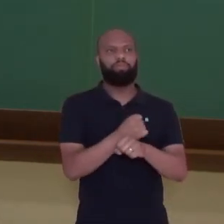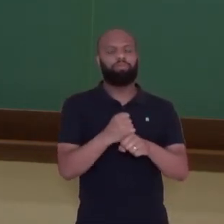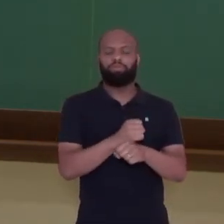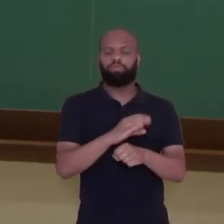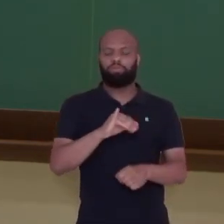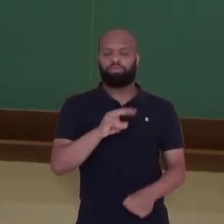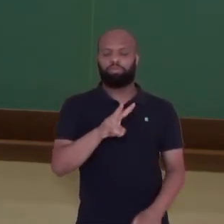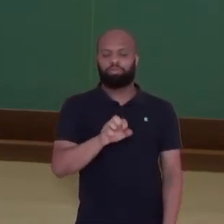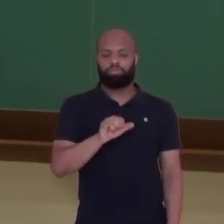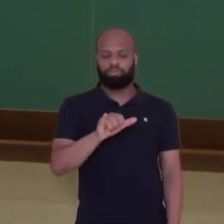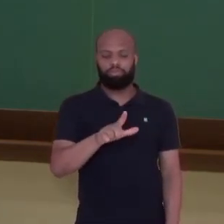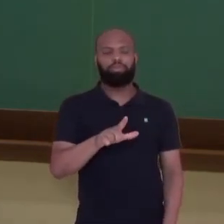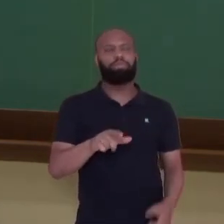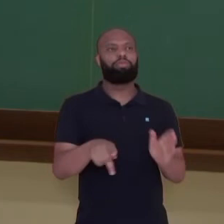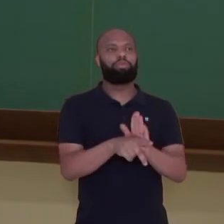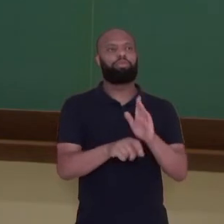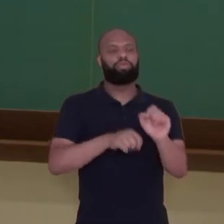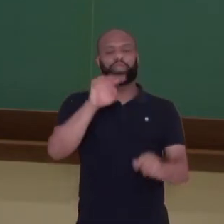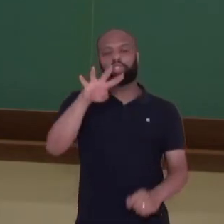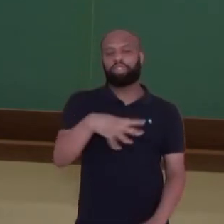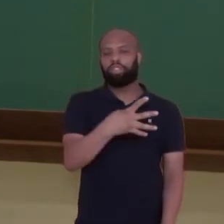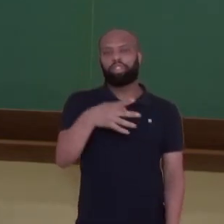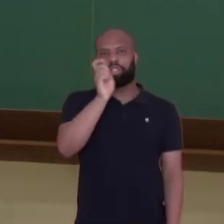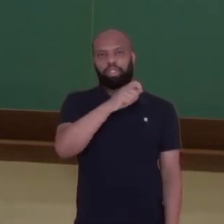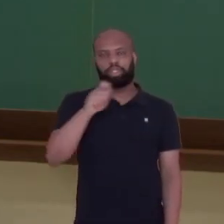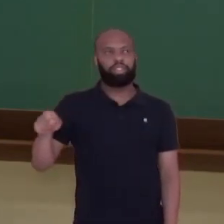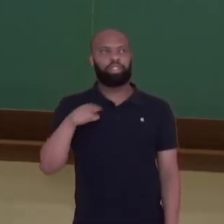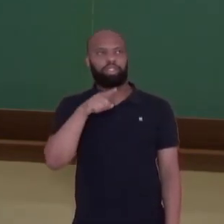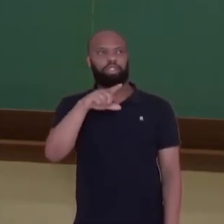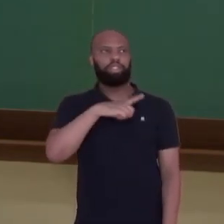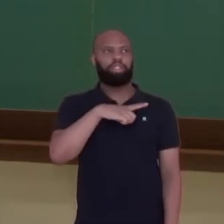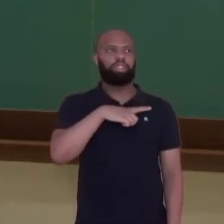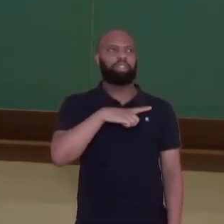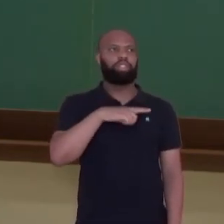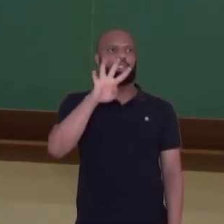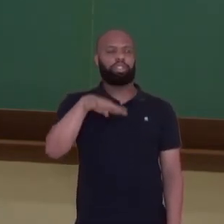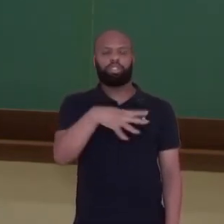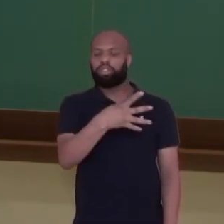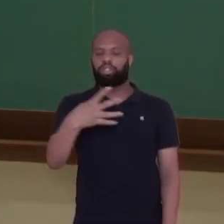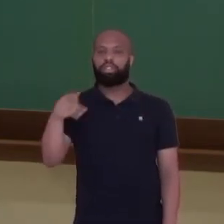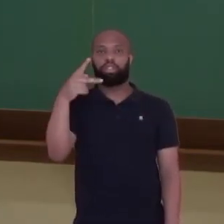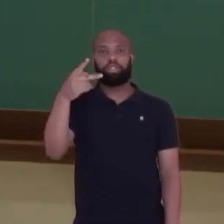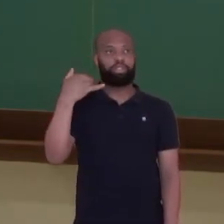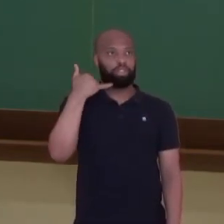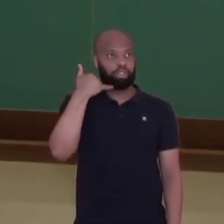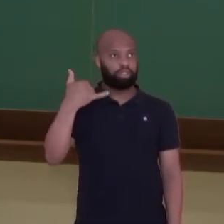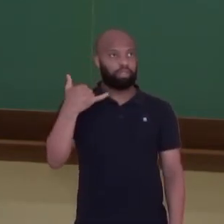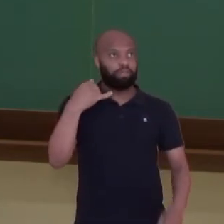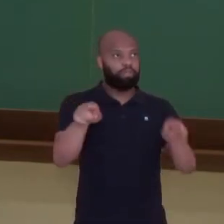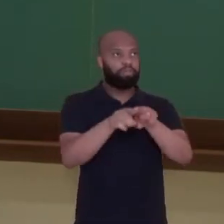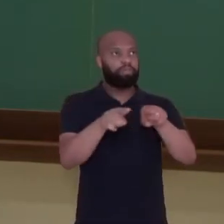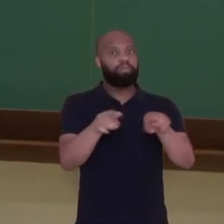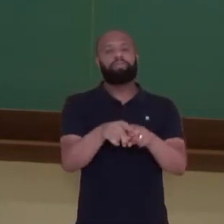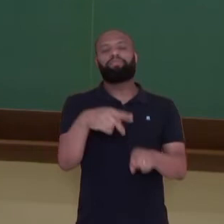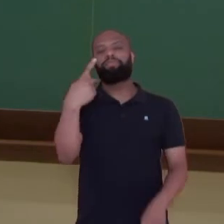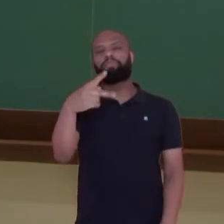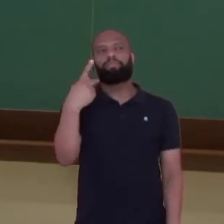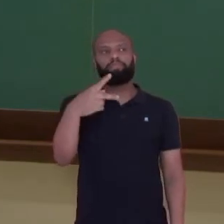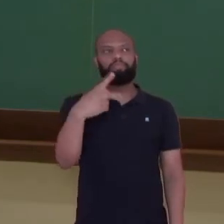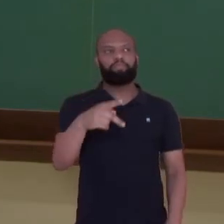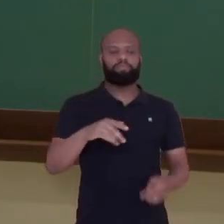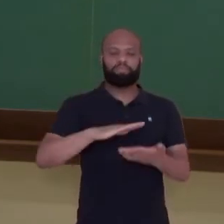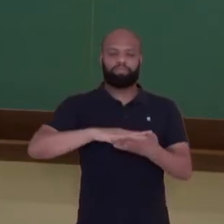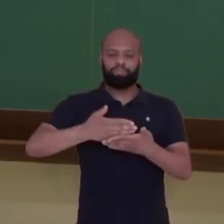Através do nosso calendário. Você tem um calendário no seu celular, no seu computador, na